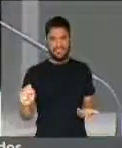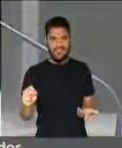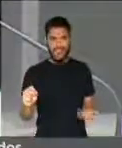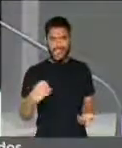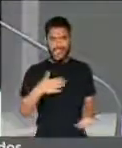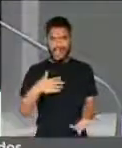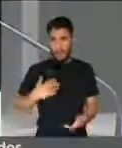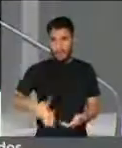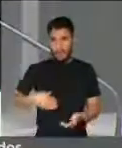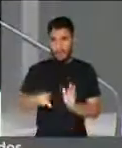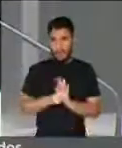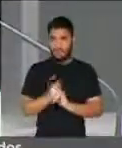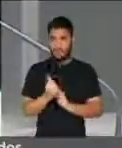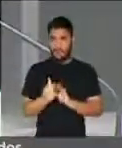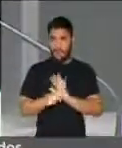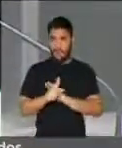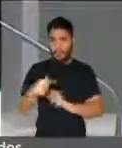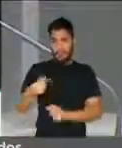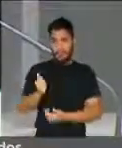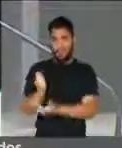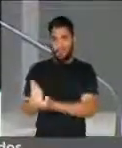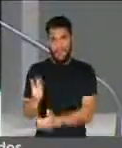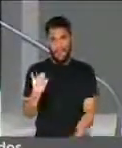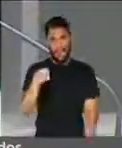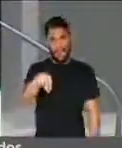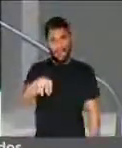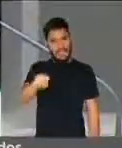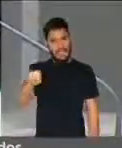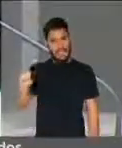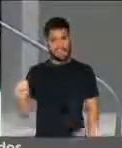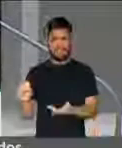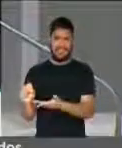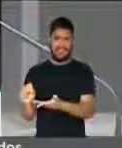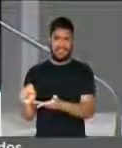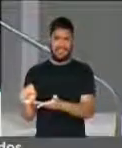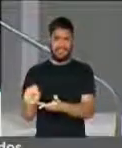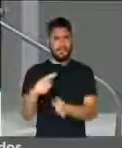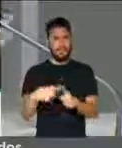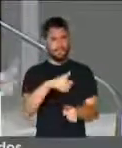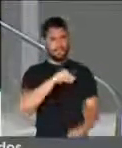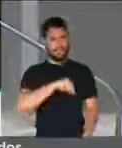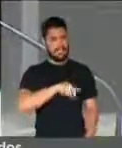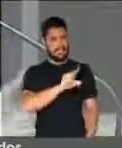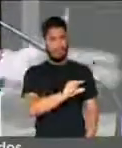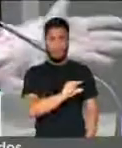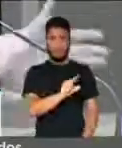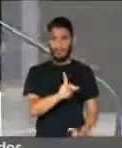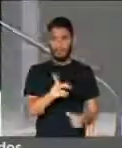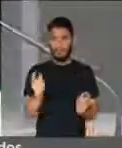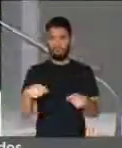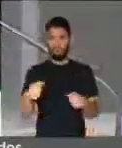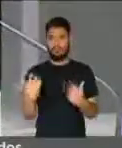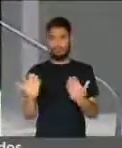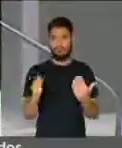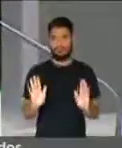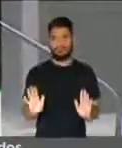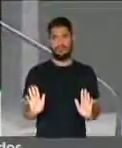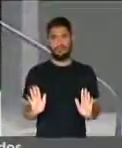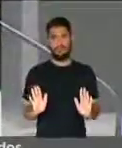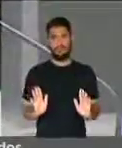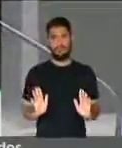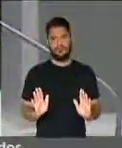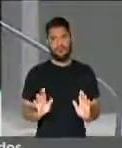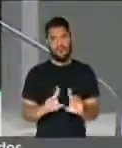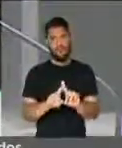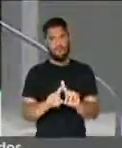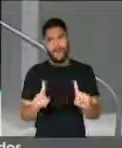tirar do seu bolso para pagar a previdência a qual ele tem direito e a qual ele está ameaçado.